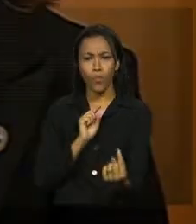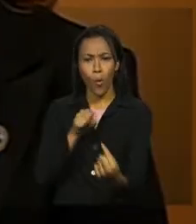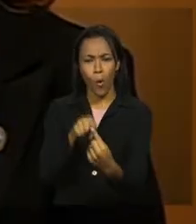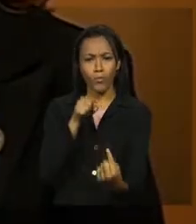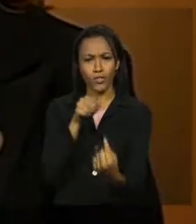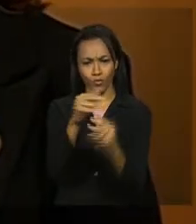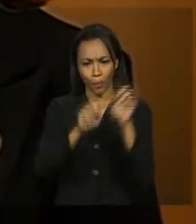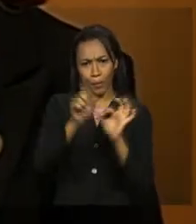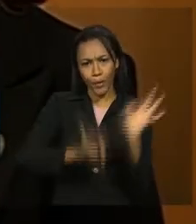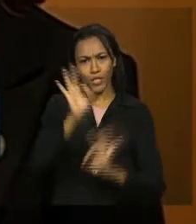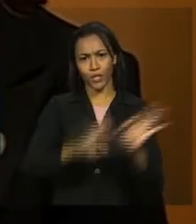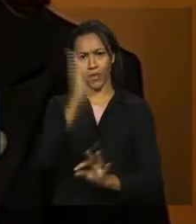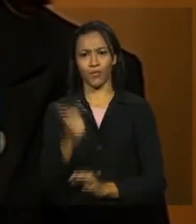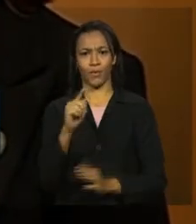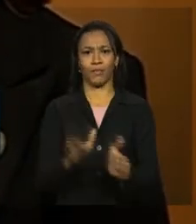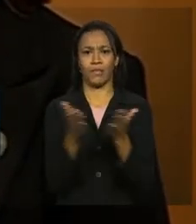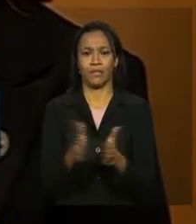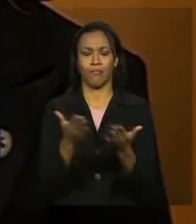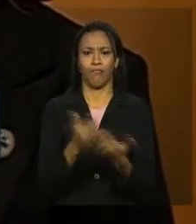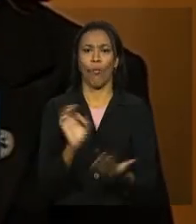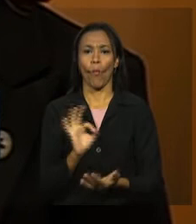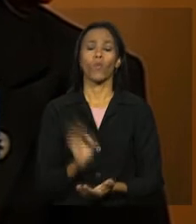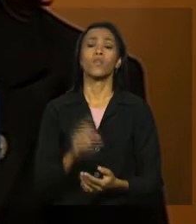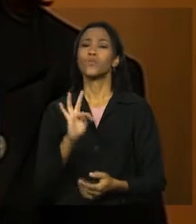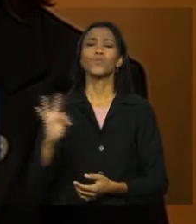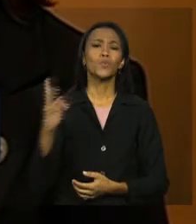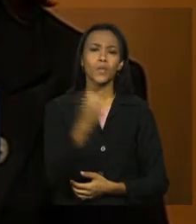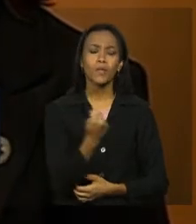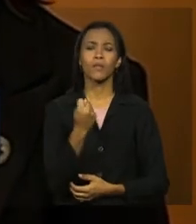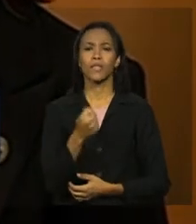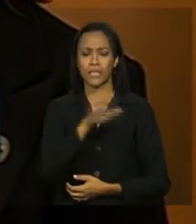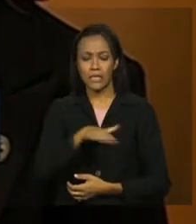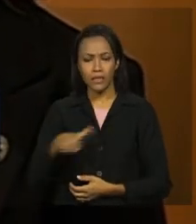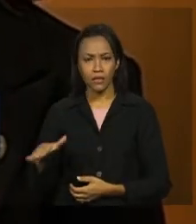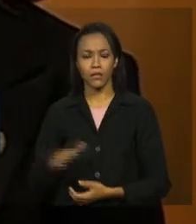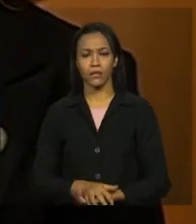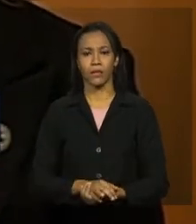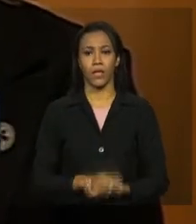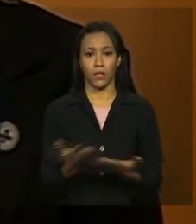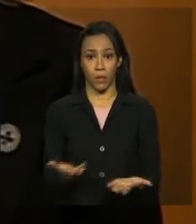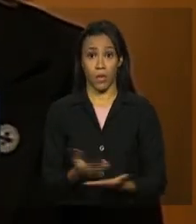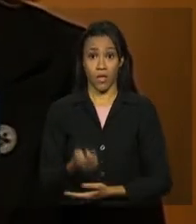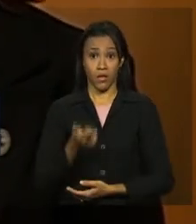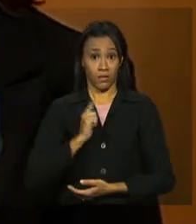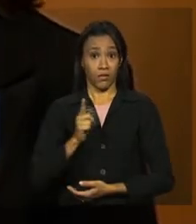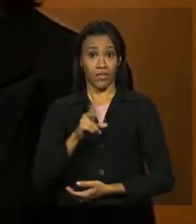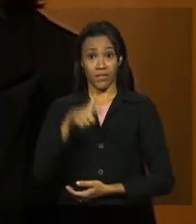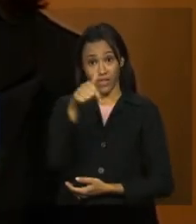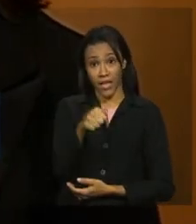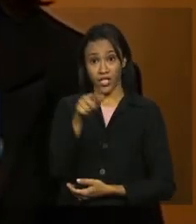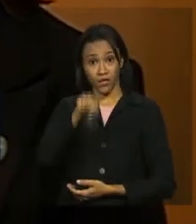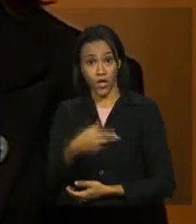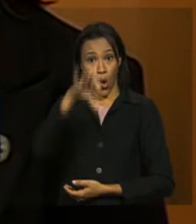isso significa uma expansão de um total de municípios mais ou menos o número das Crianças atendidas desejamos que